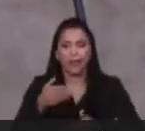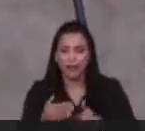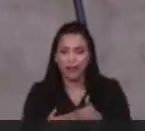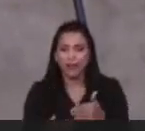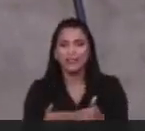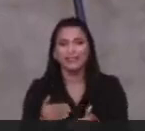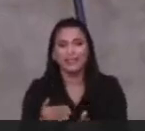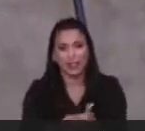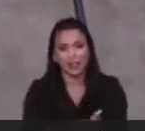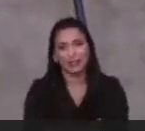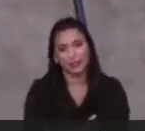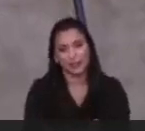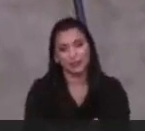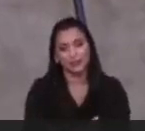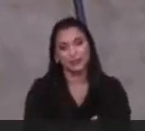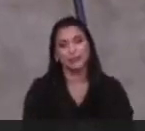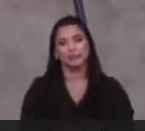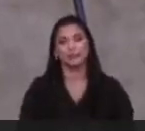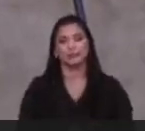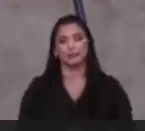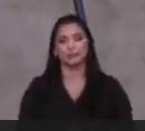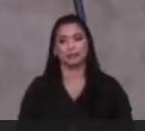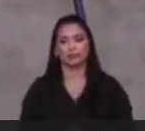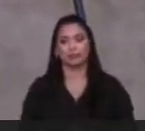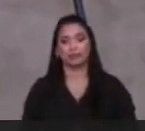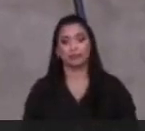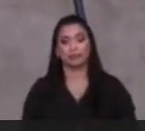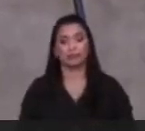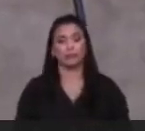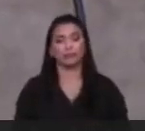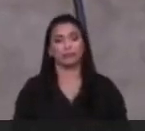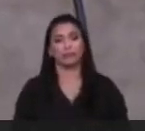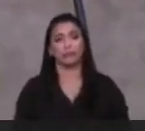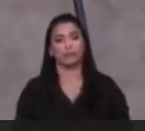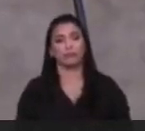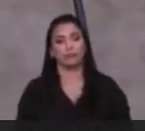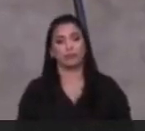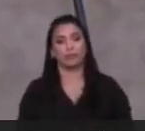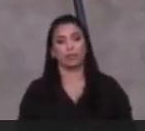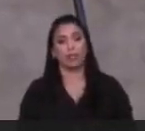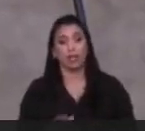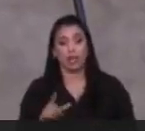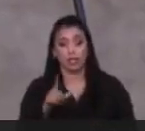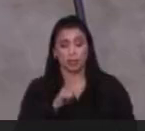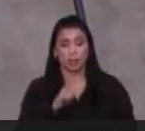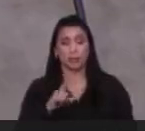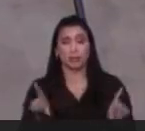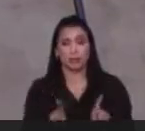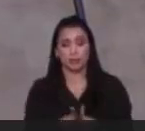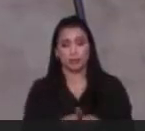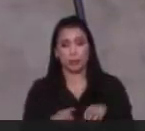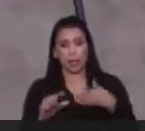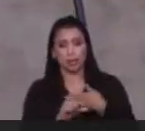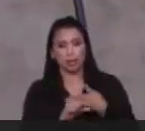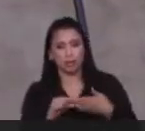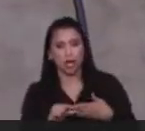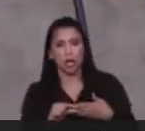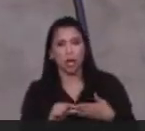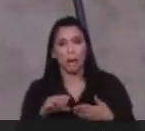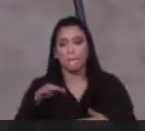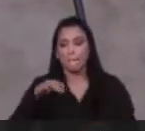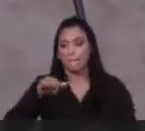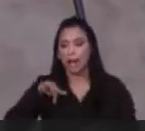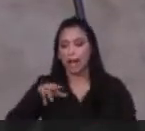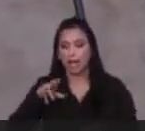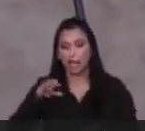Em versos que encontraram eco no nosso Mário Quintana, quando diz: são os passos que fazem o